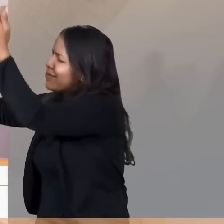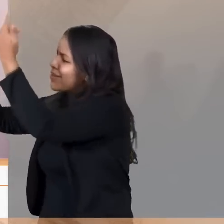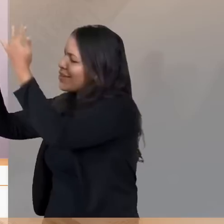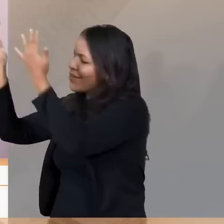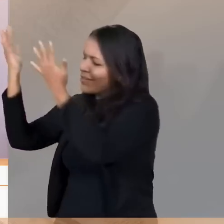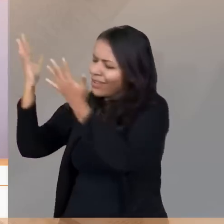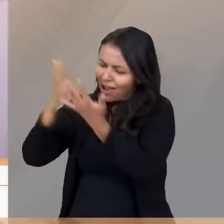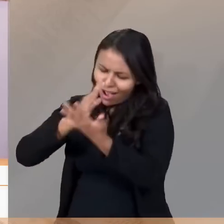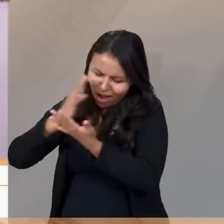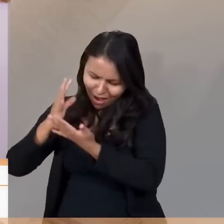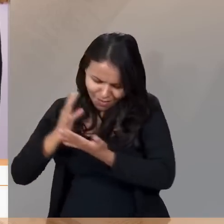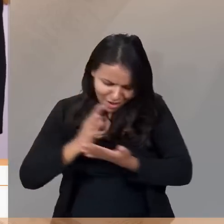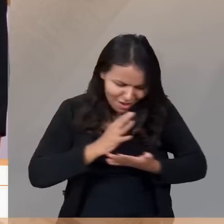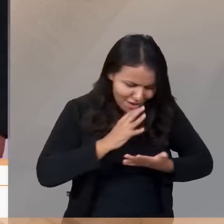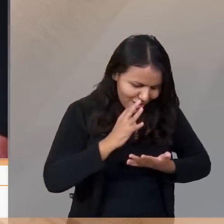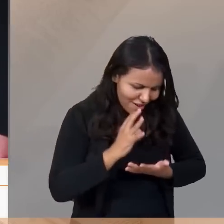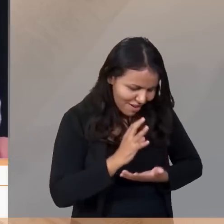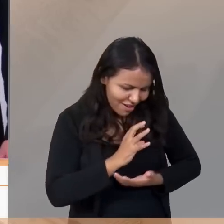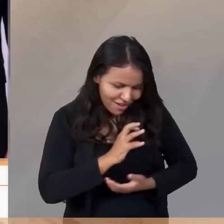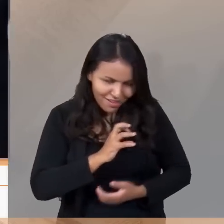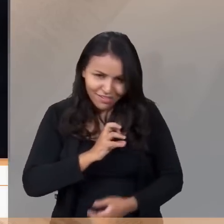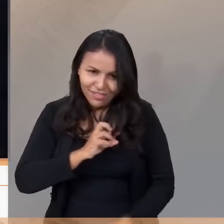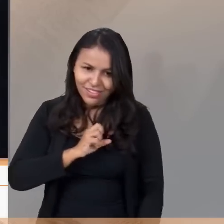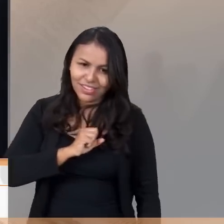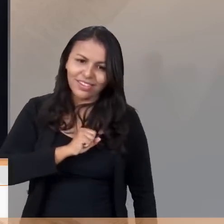tuas mãos